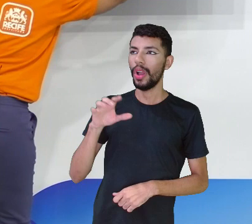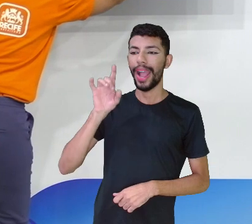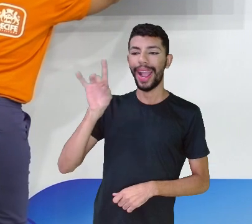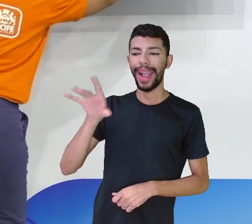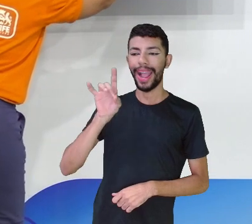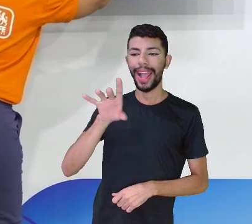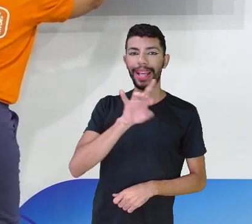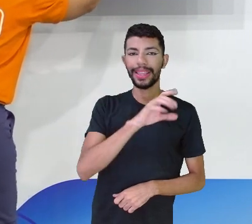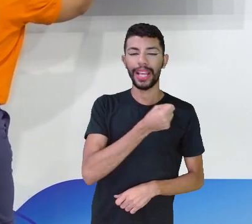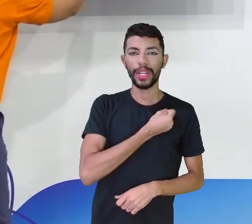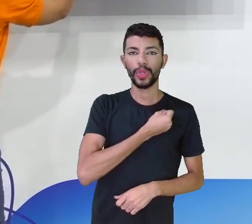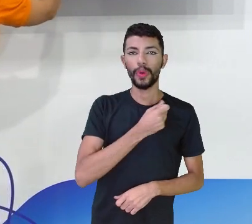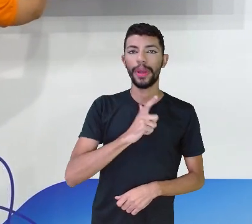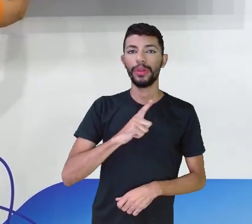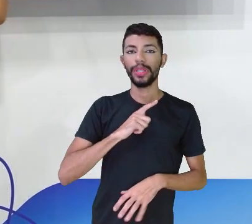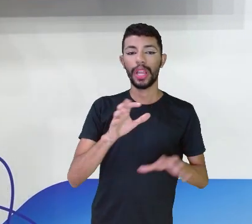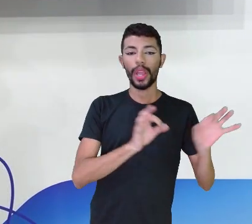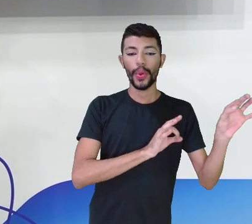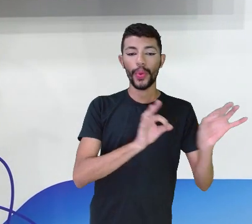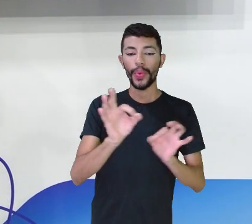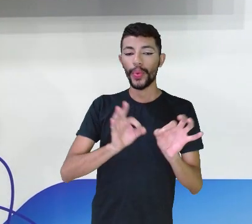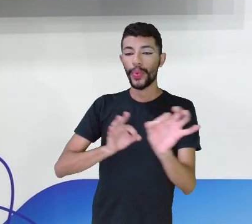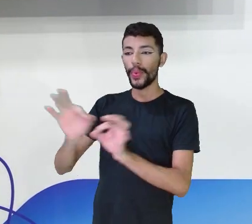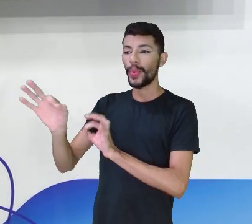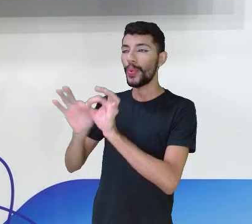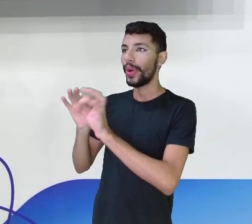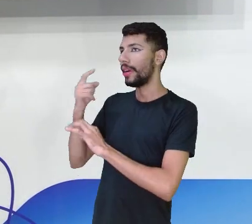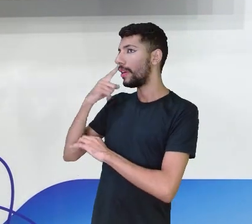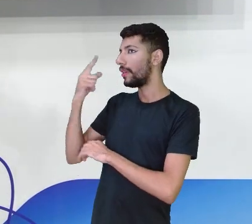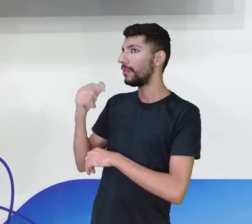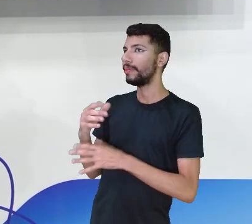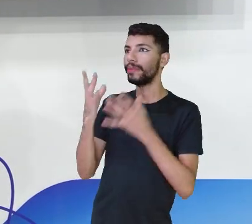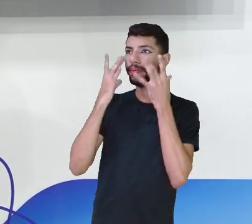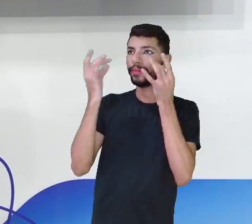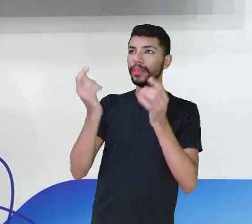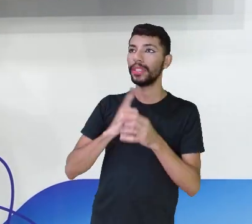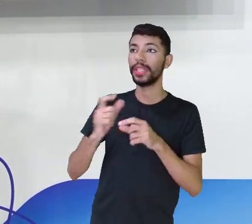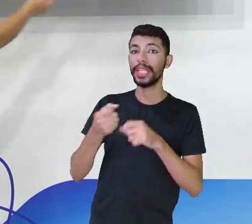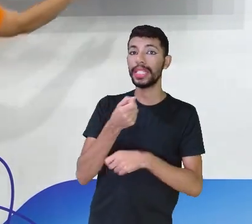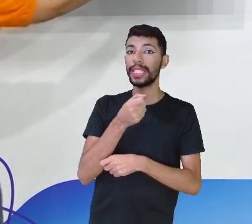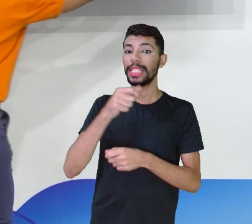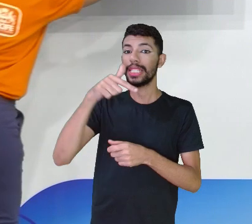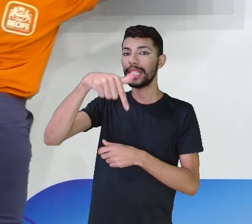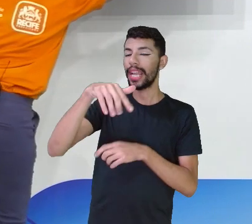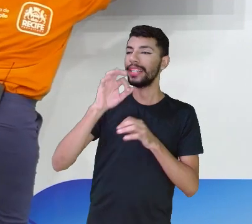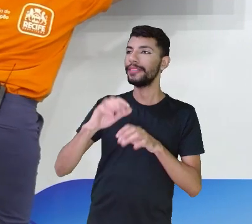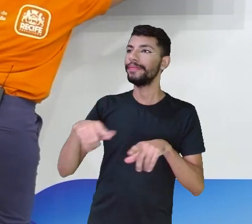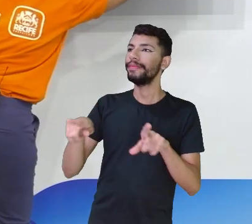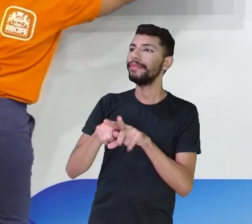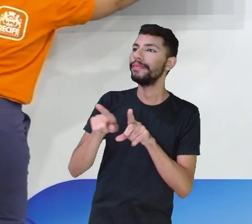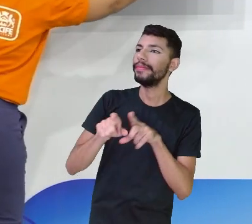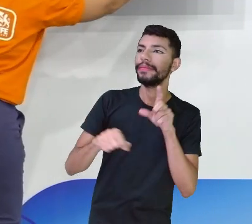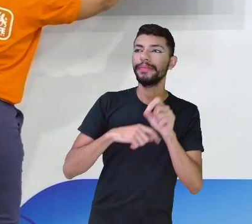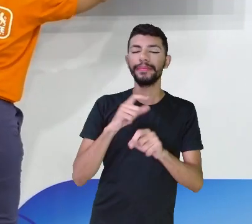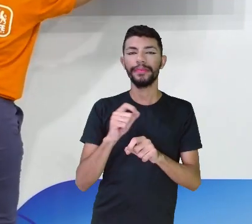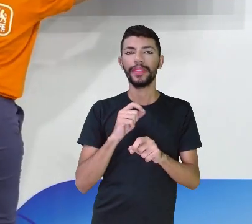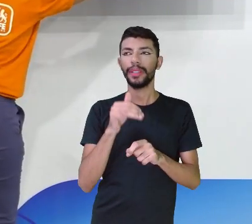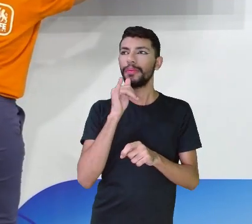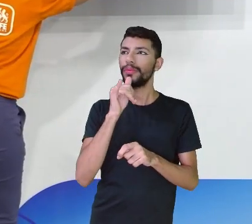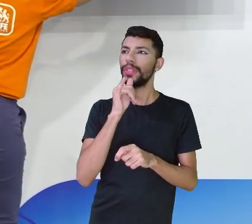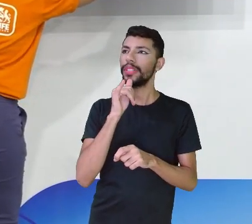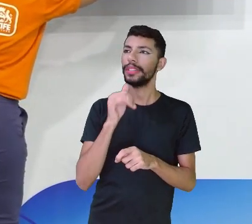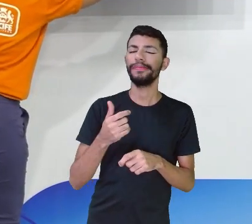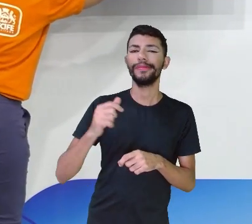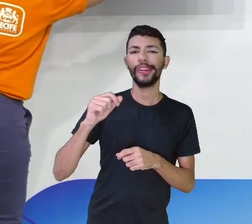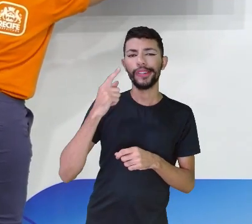ele fica numa ordem. Presta atenção aqui, ó, 7 ordens. E a cada 3 ordens eu